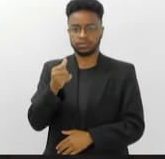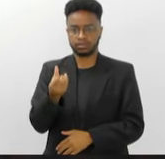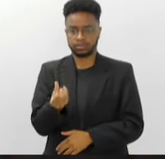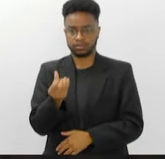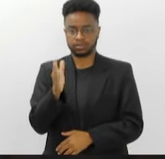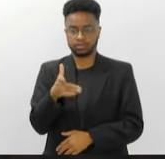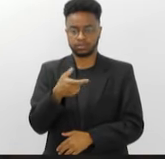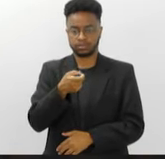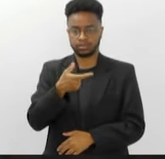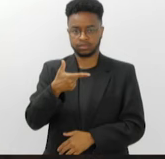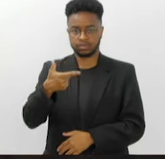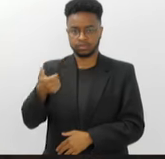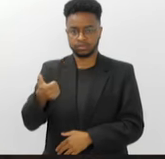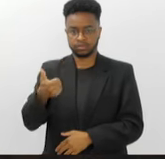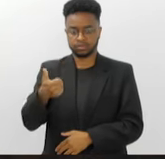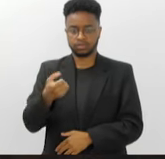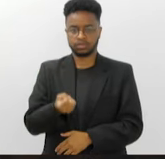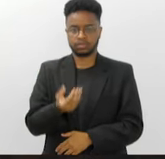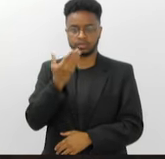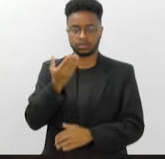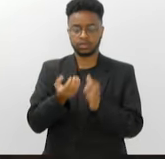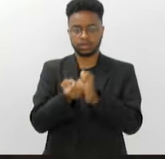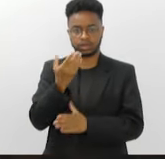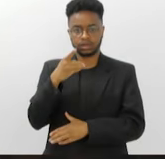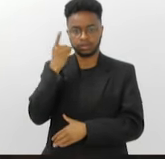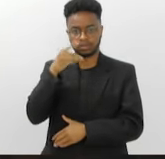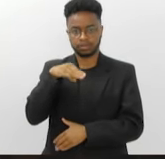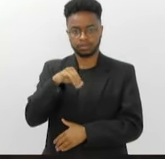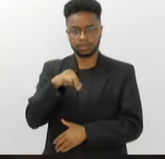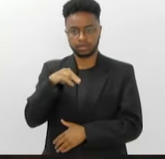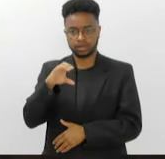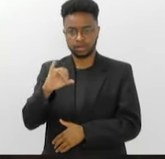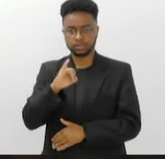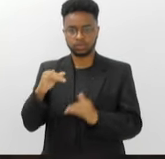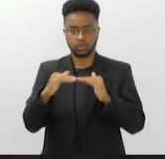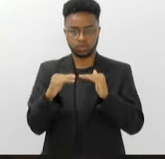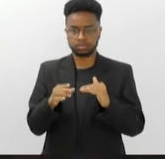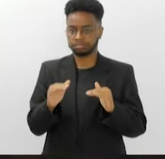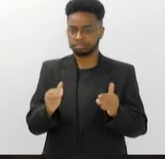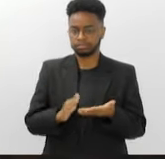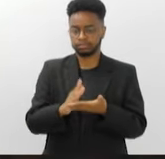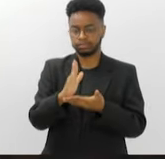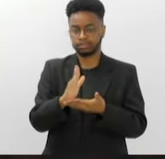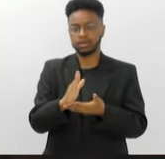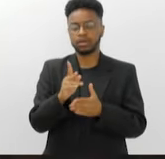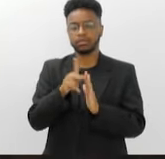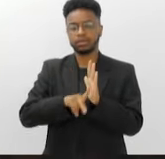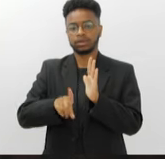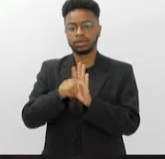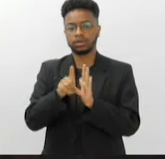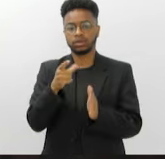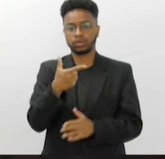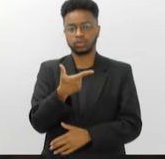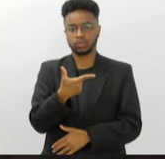4296/21, do MINC. Senhores que aprovam, aprovado. Projeto de lei número